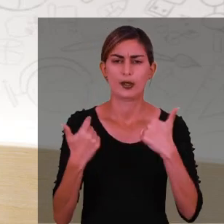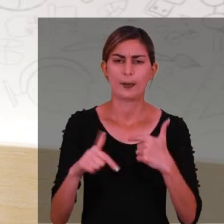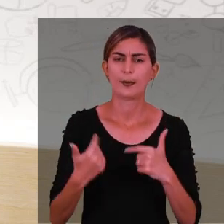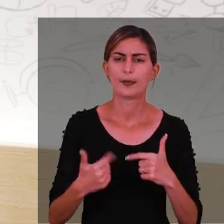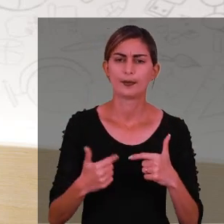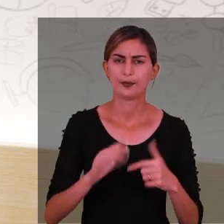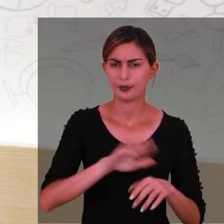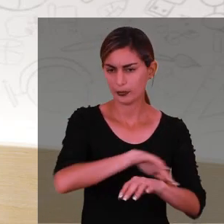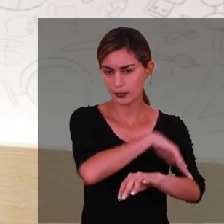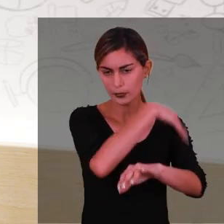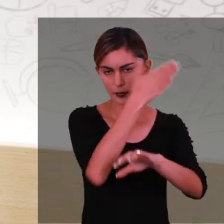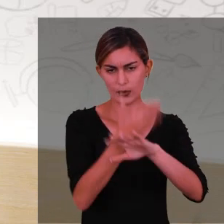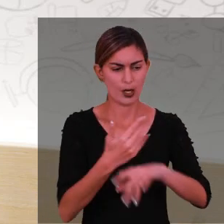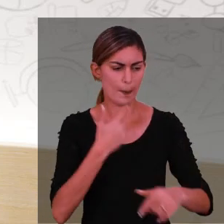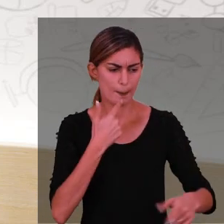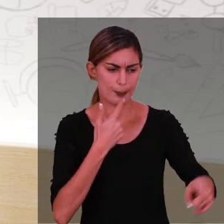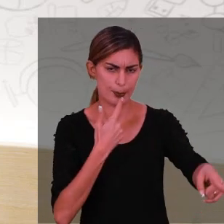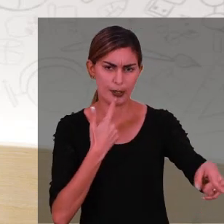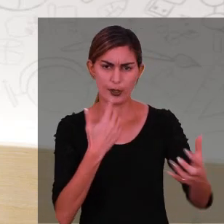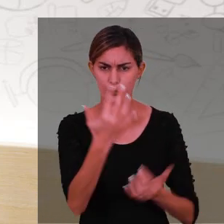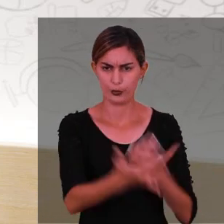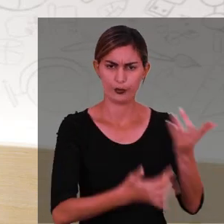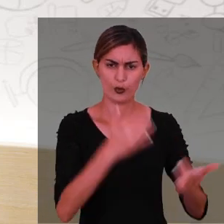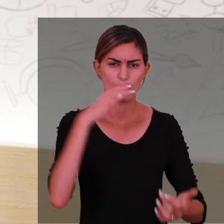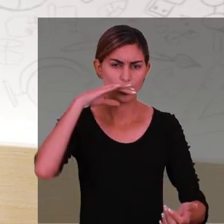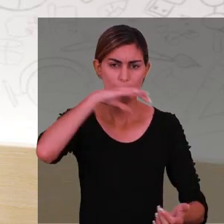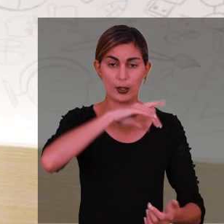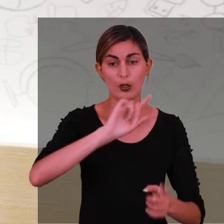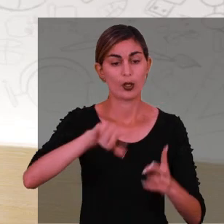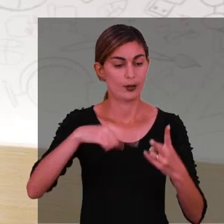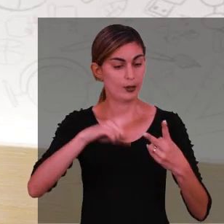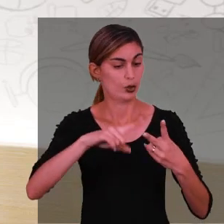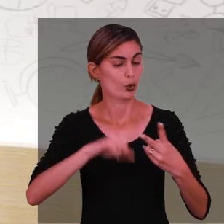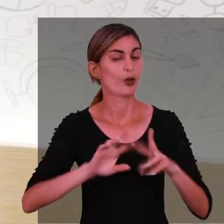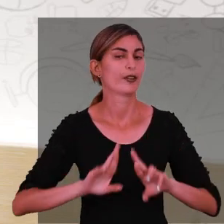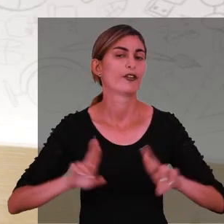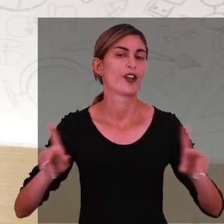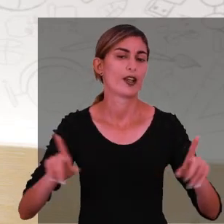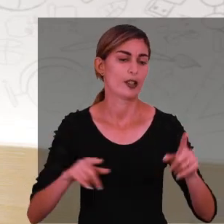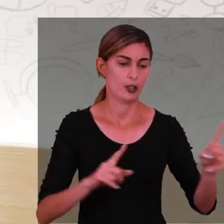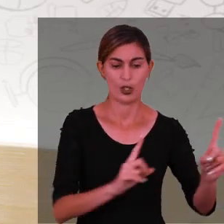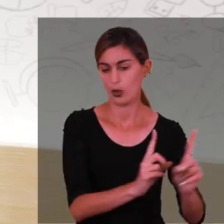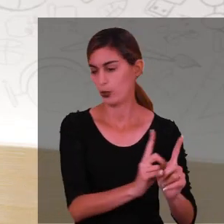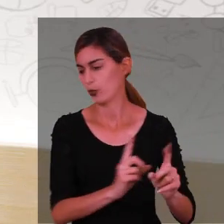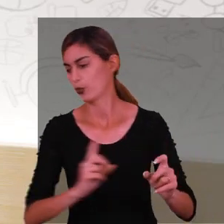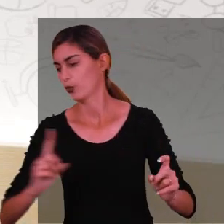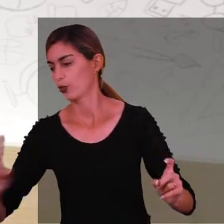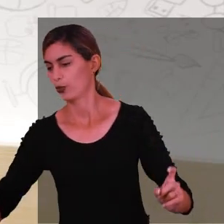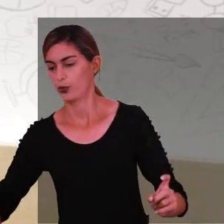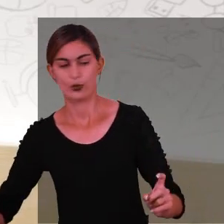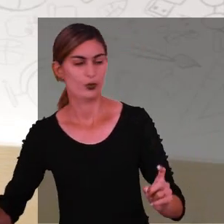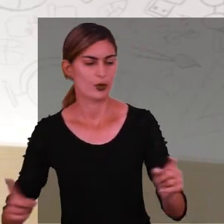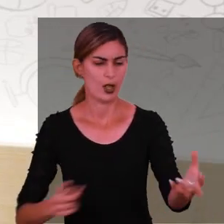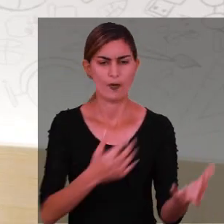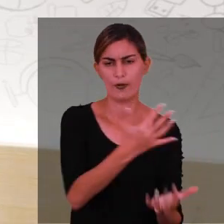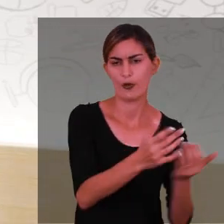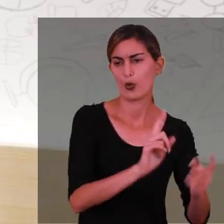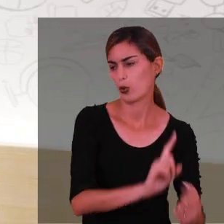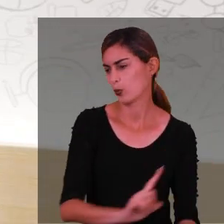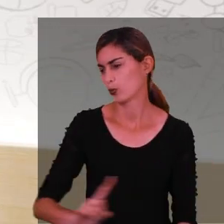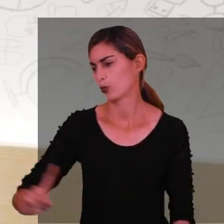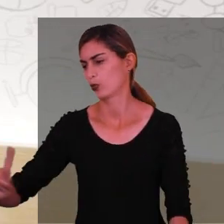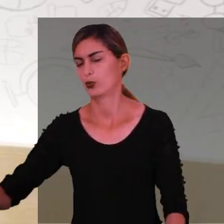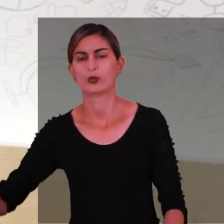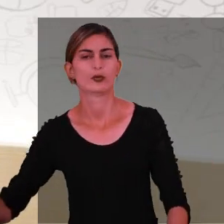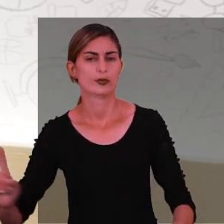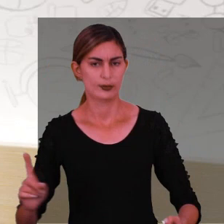atua em tempo integral nas proximidades do forno. Já na situação 2, o trabalhador se ausenta deste local para a